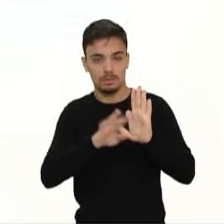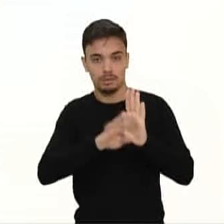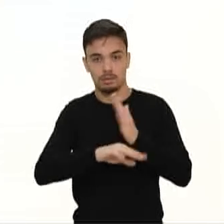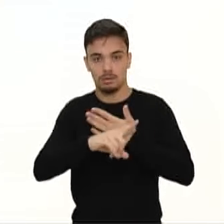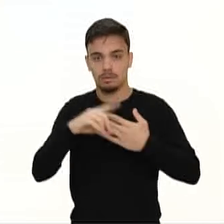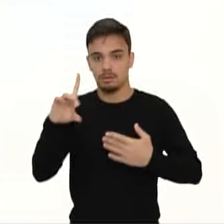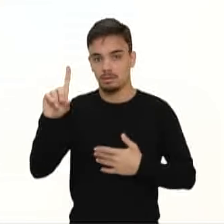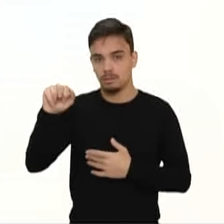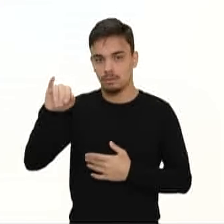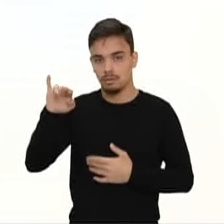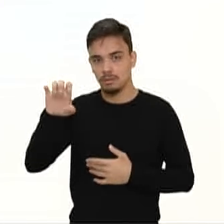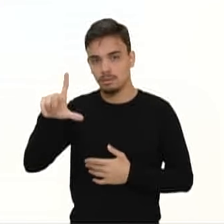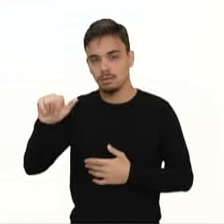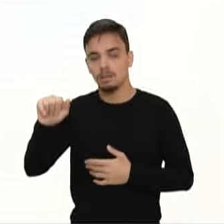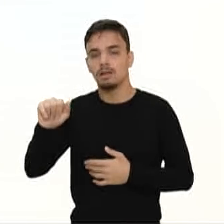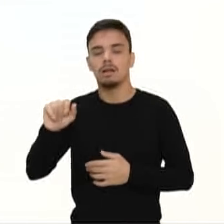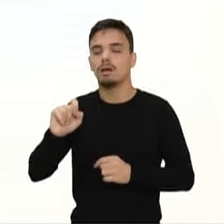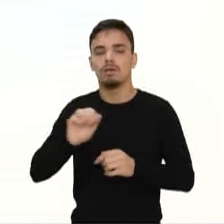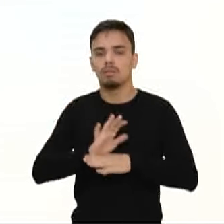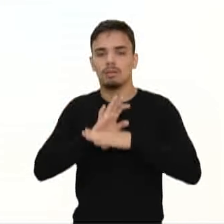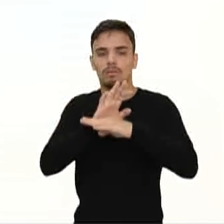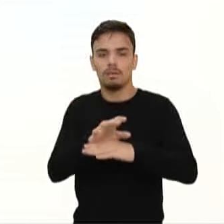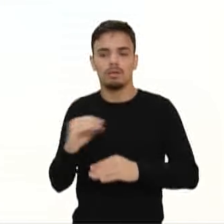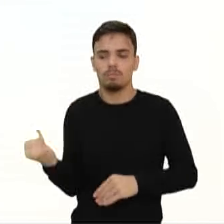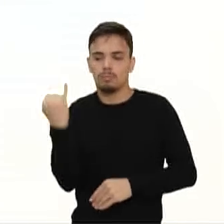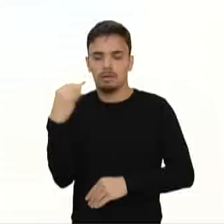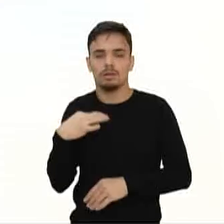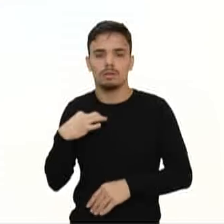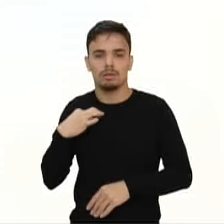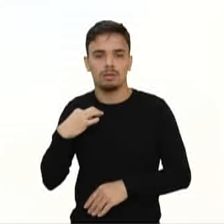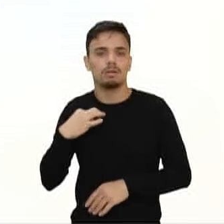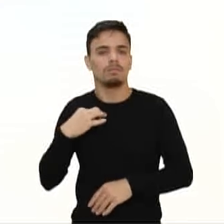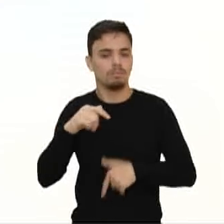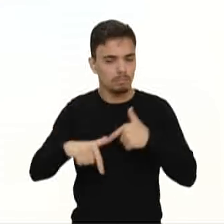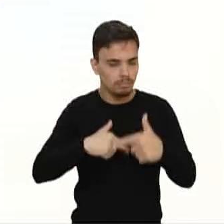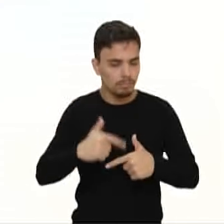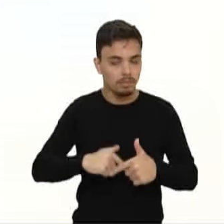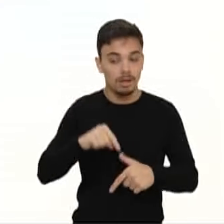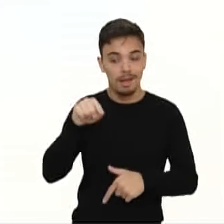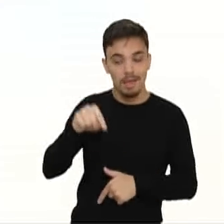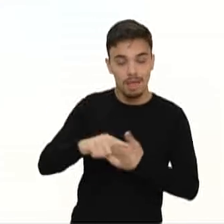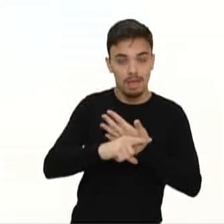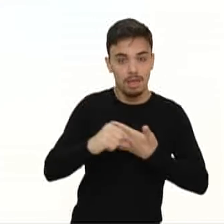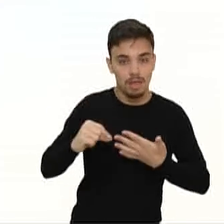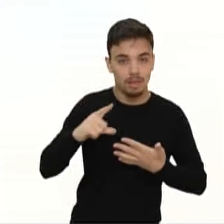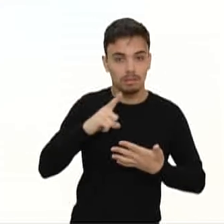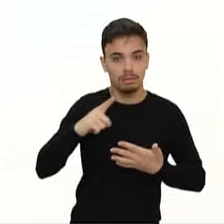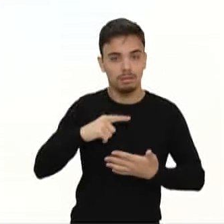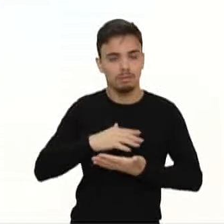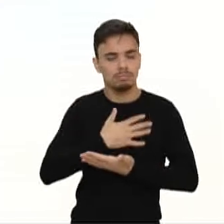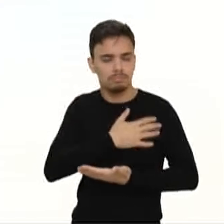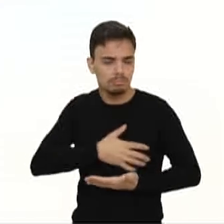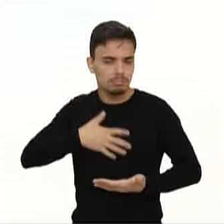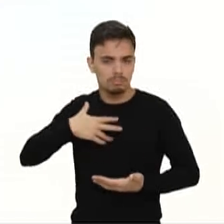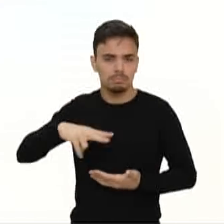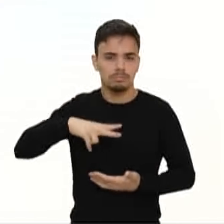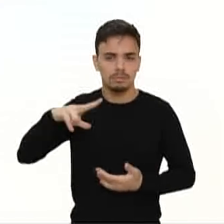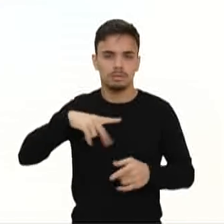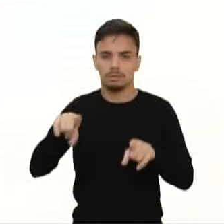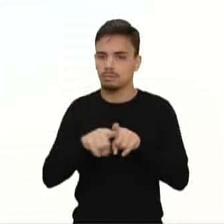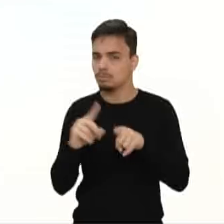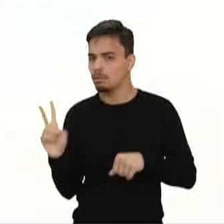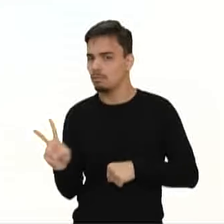a importância do trabalho voluntário. Para ela, isso traz uma satisfação pessoal e valorização dentro